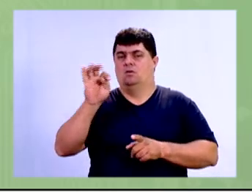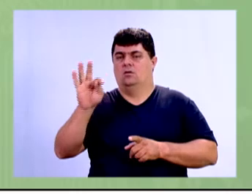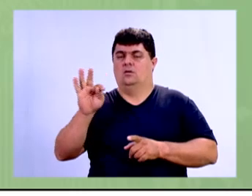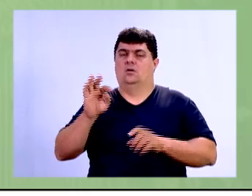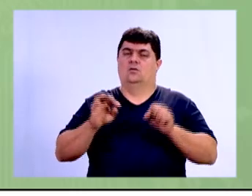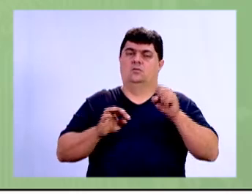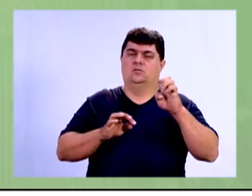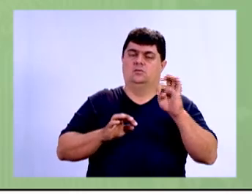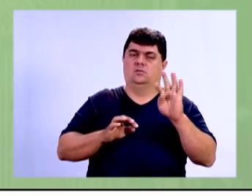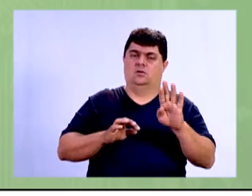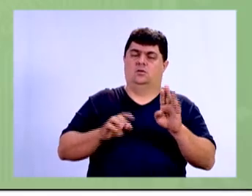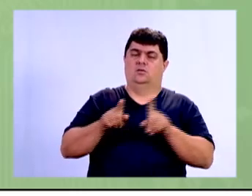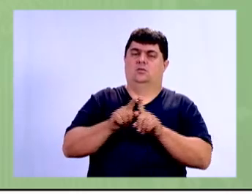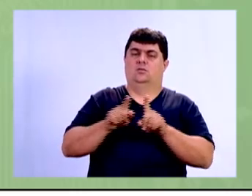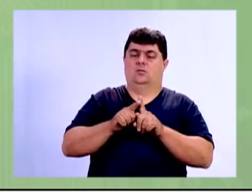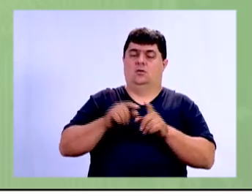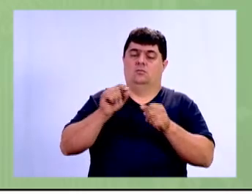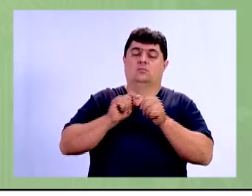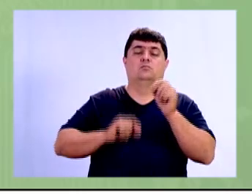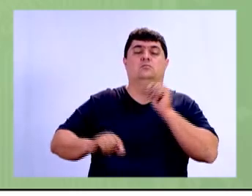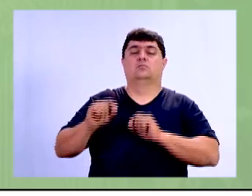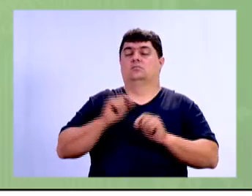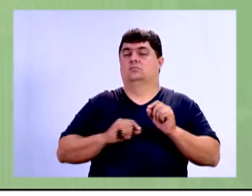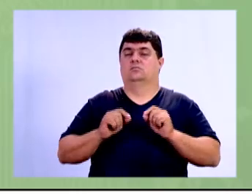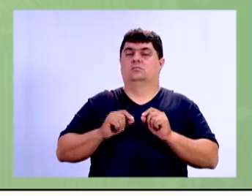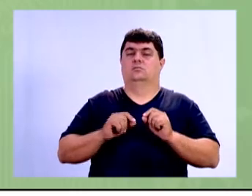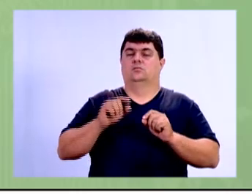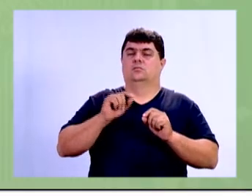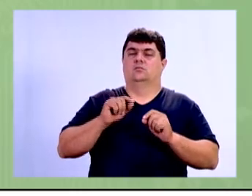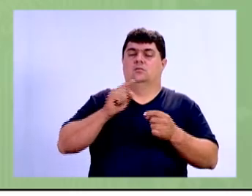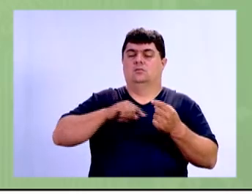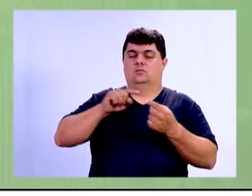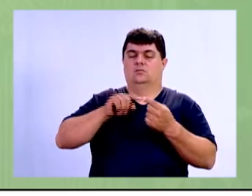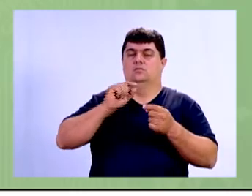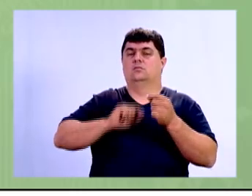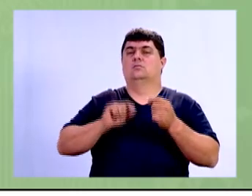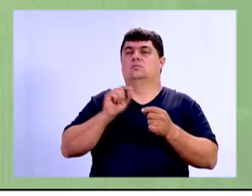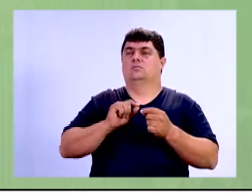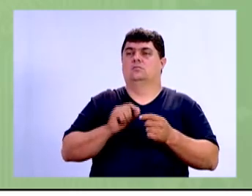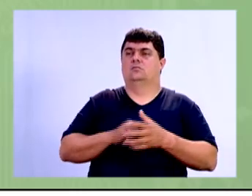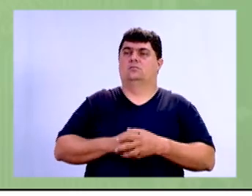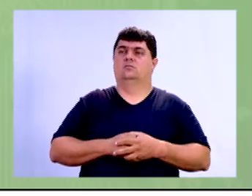seus comportamentos. Então a questão é o seguinte,